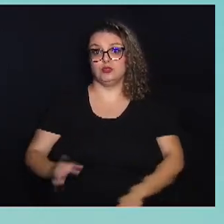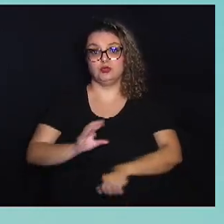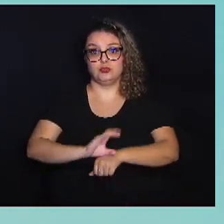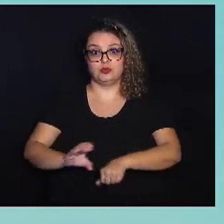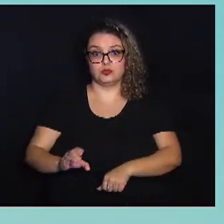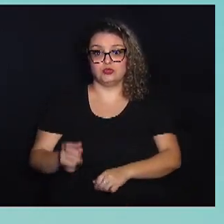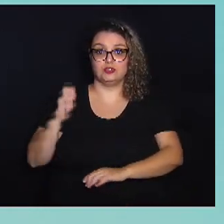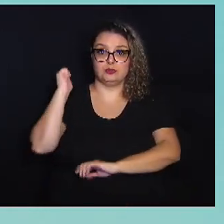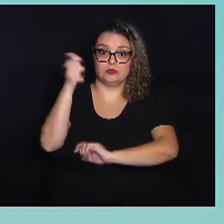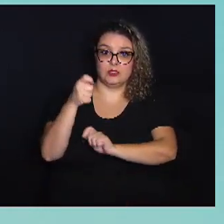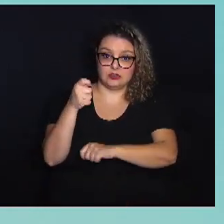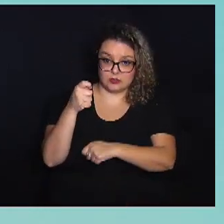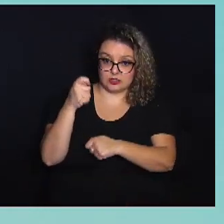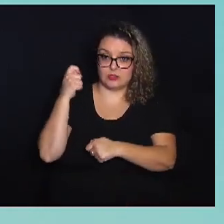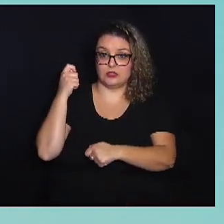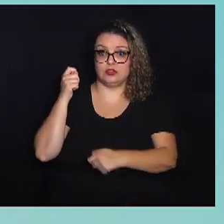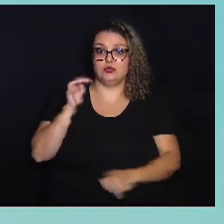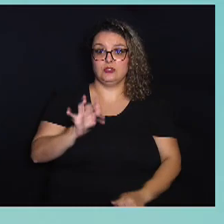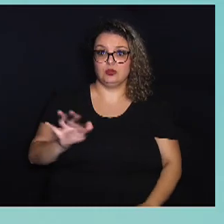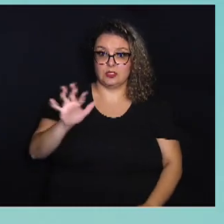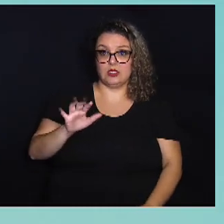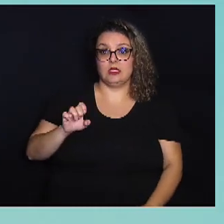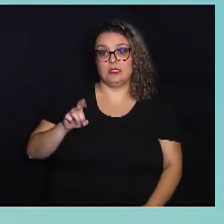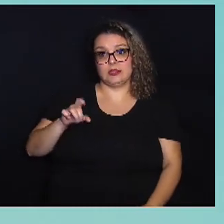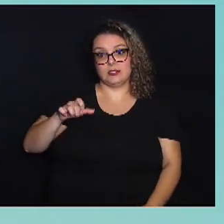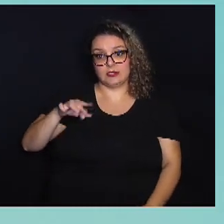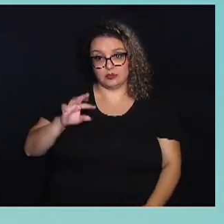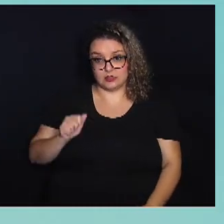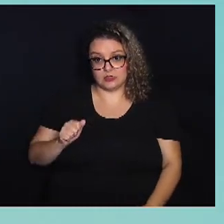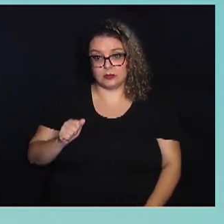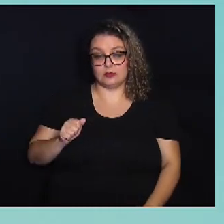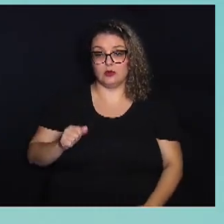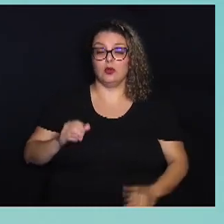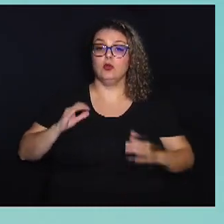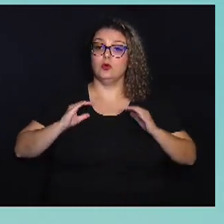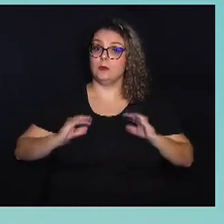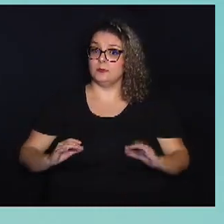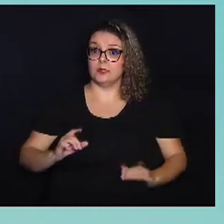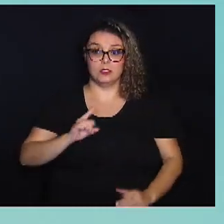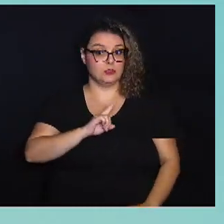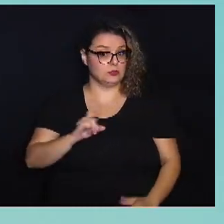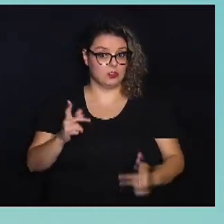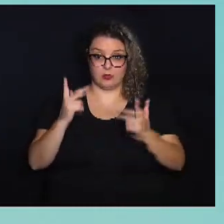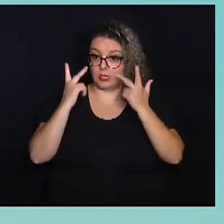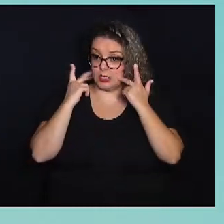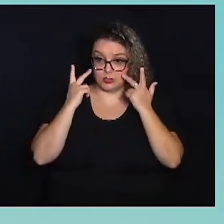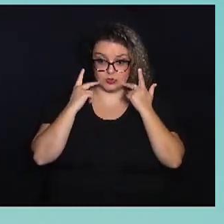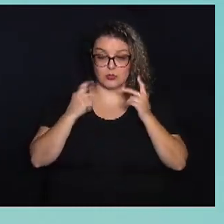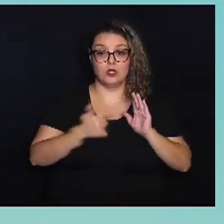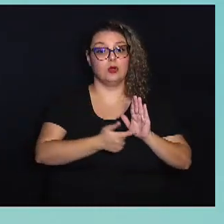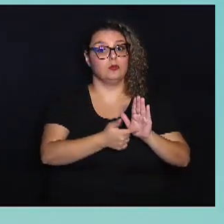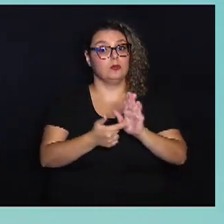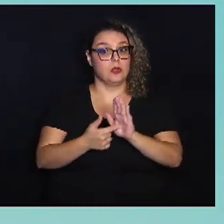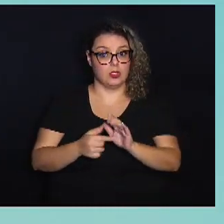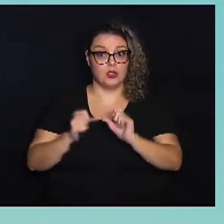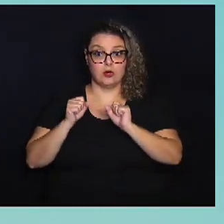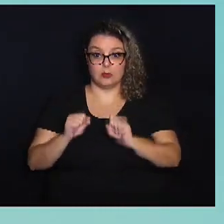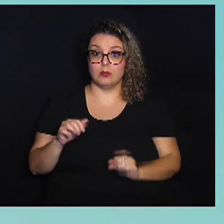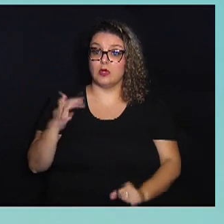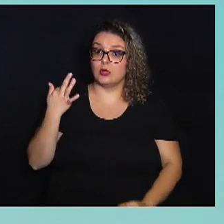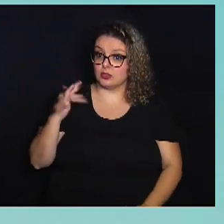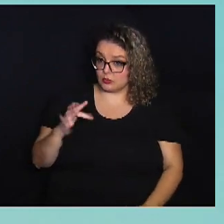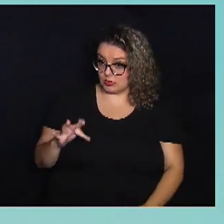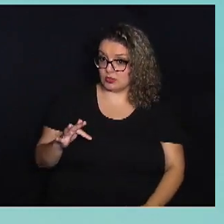da Universidade Federal do Delta do Parnaíba, o comportamento não é normal e demonstra que ele pode estar ferido